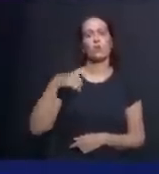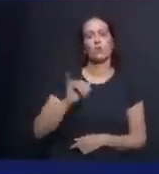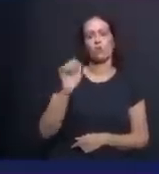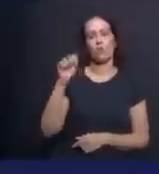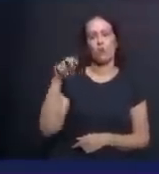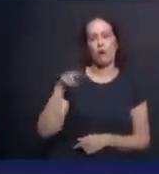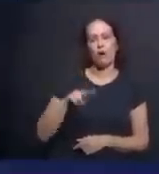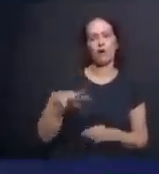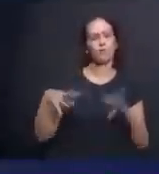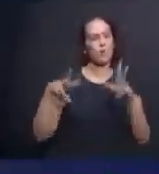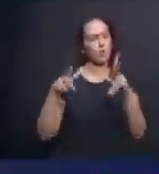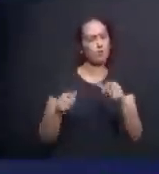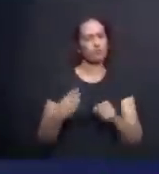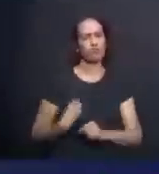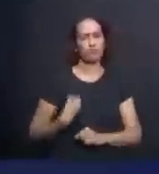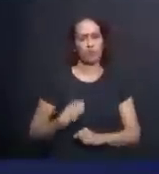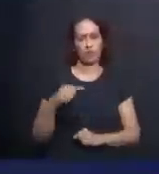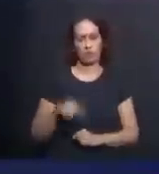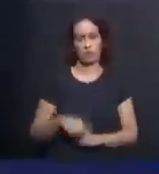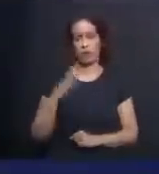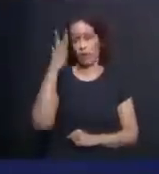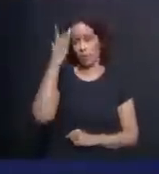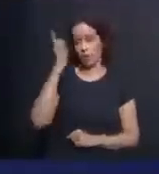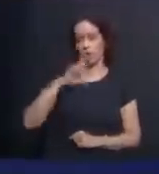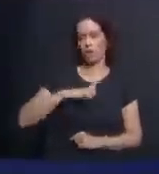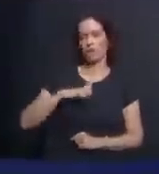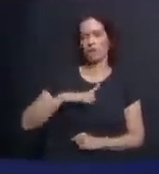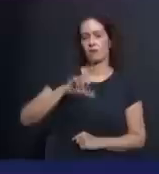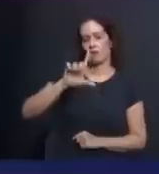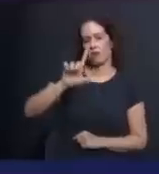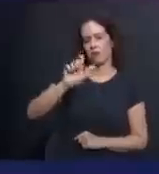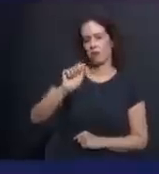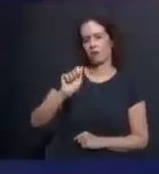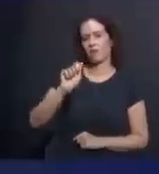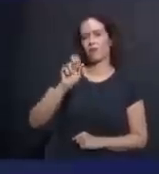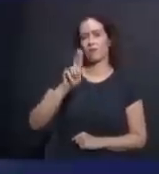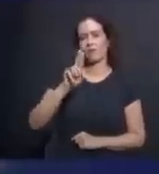aqui. E amanhã a gente tem Laura Sougueles com a gente também.